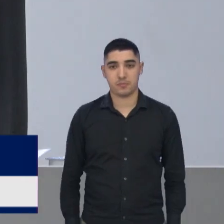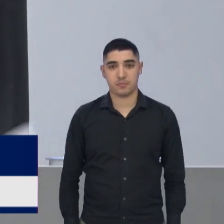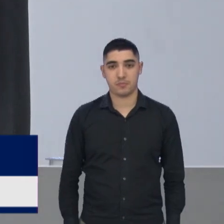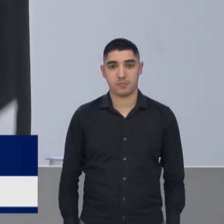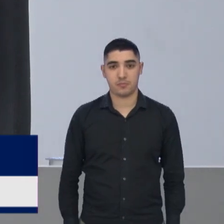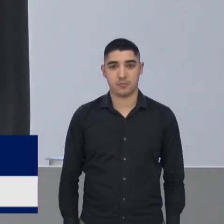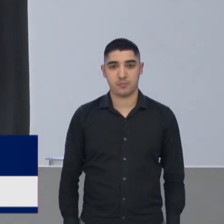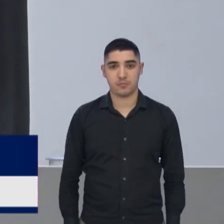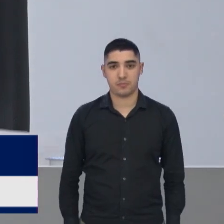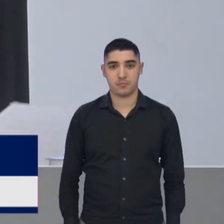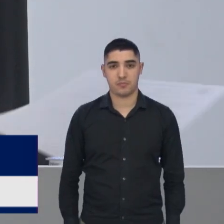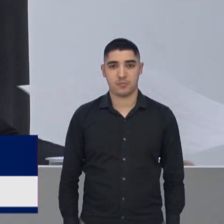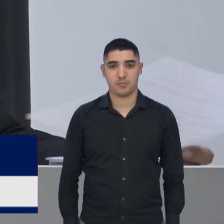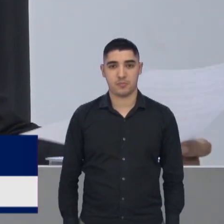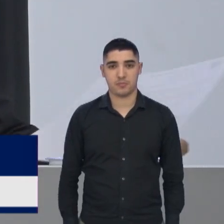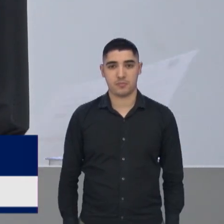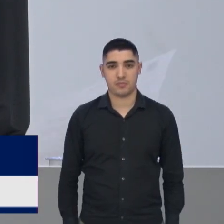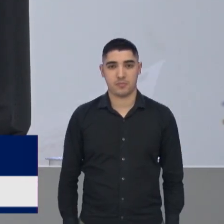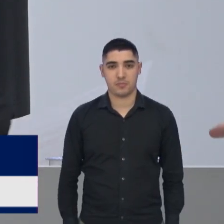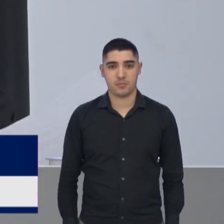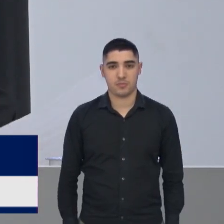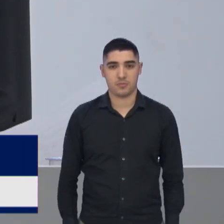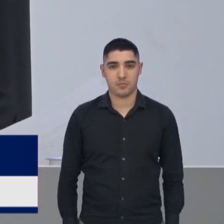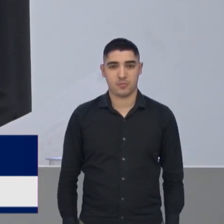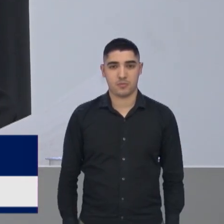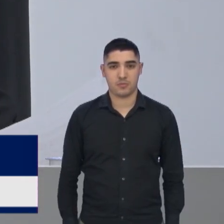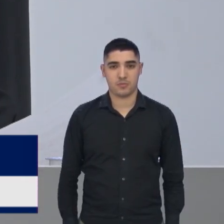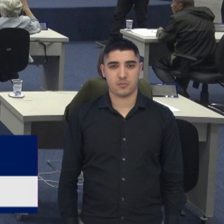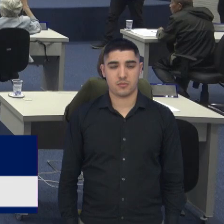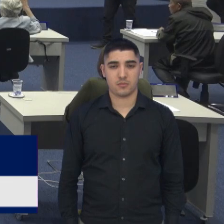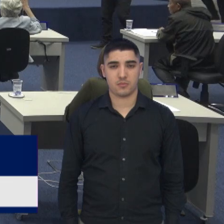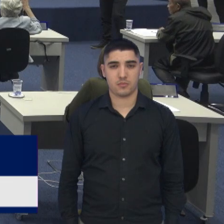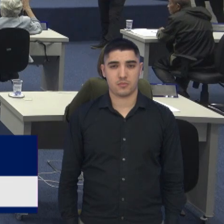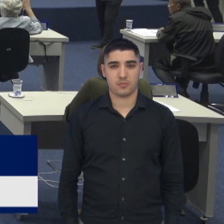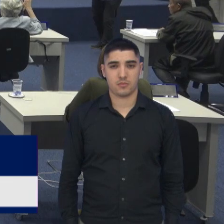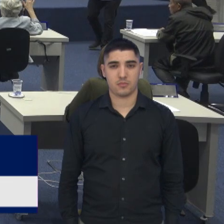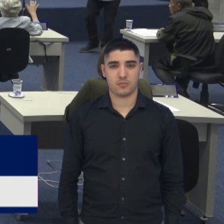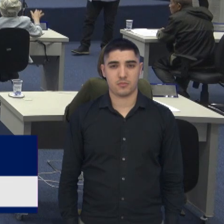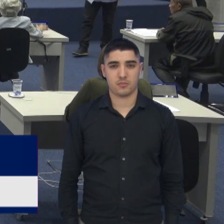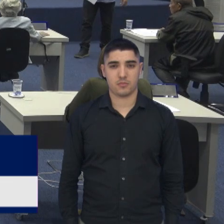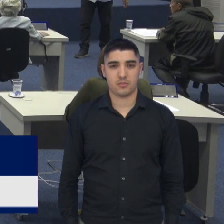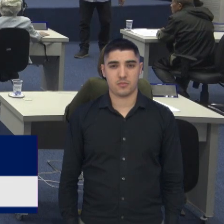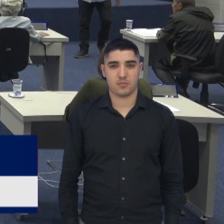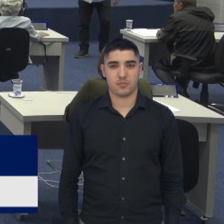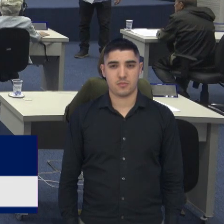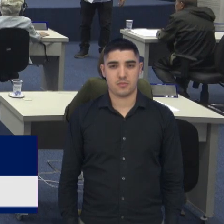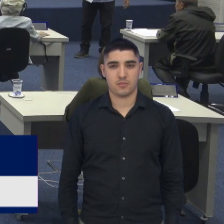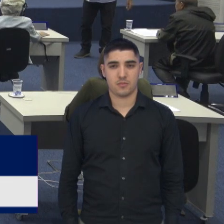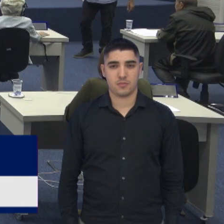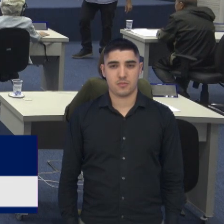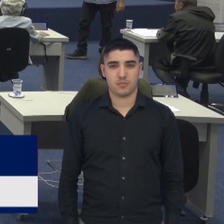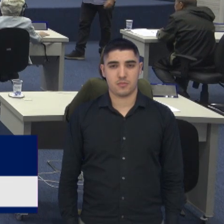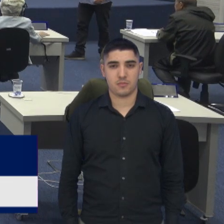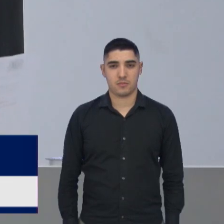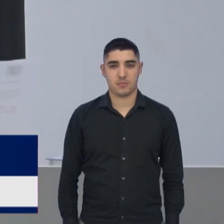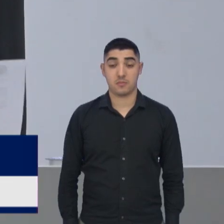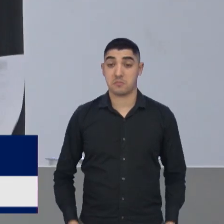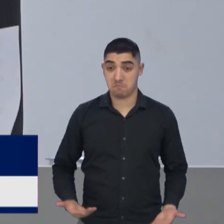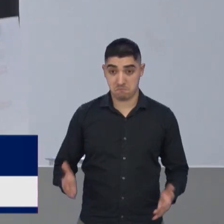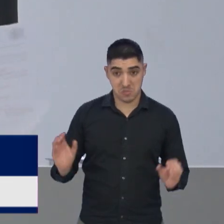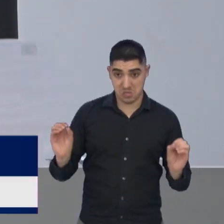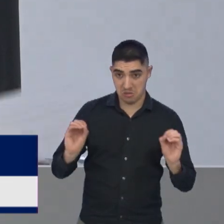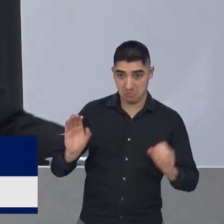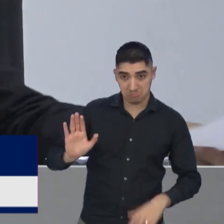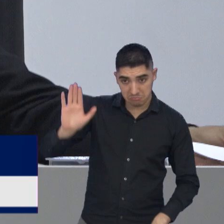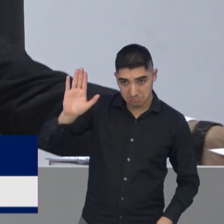Regime especial do ISSQN. Sem nenhum voto